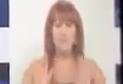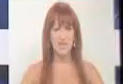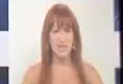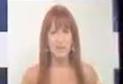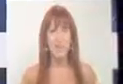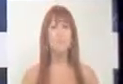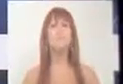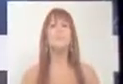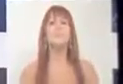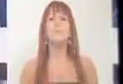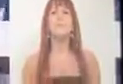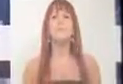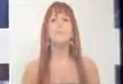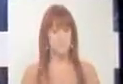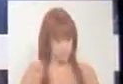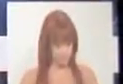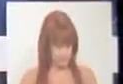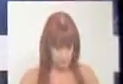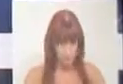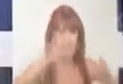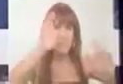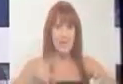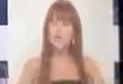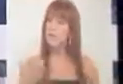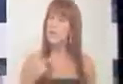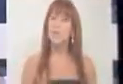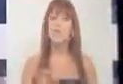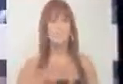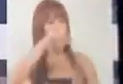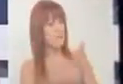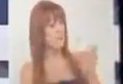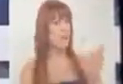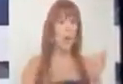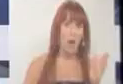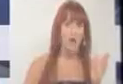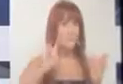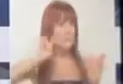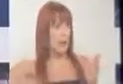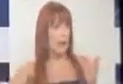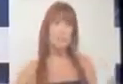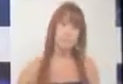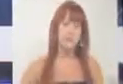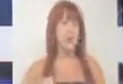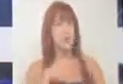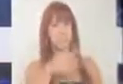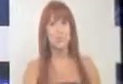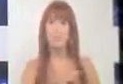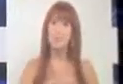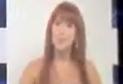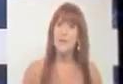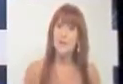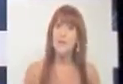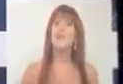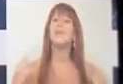teria que ser, teria que ter tempo. Isso se é constitucional ou não, não somos nós que vamos dizer, Sr.